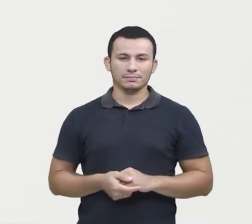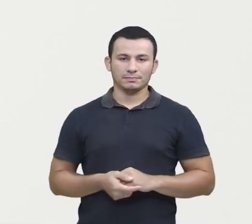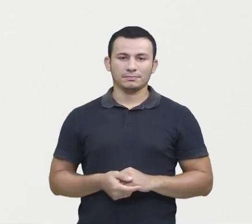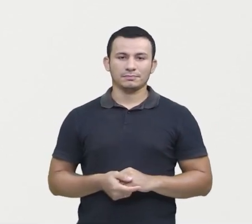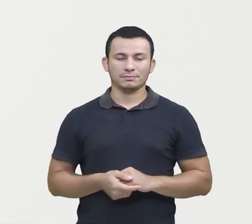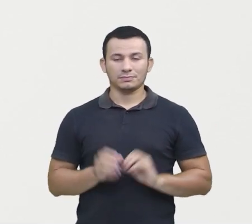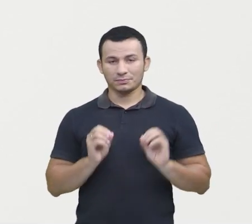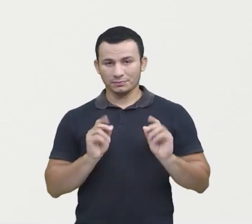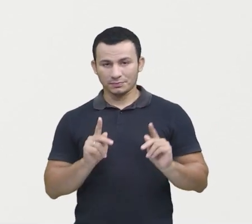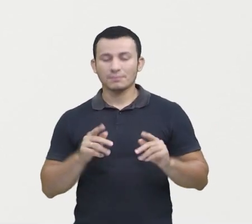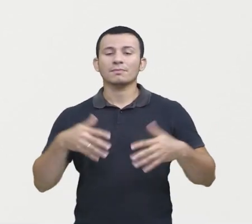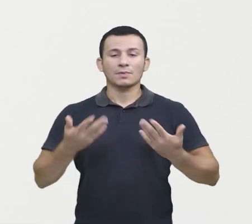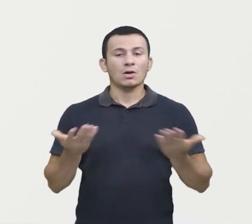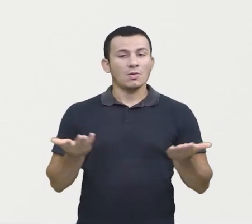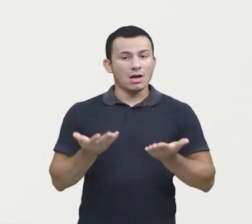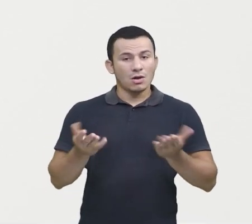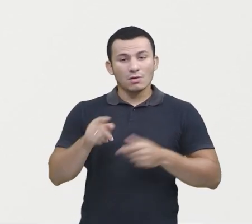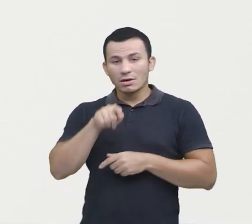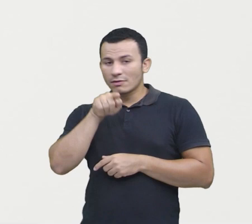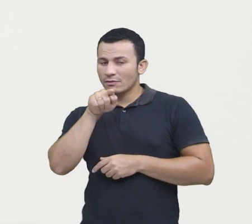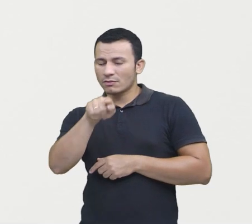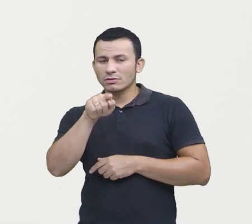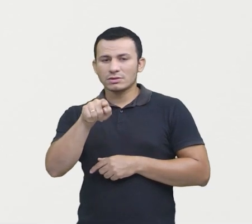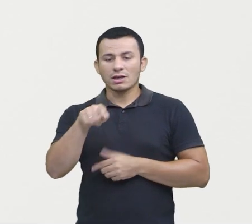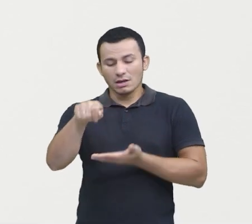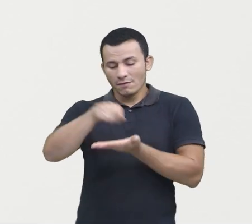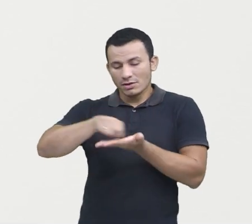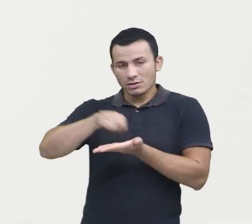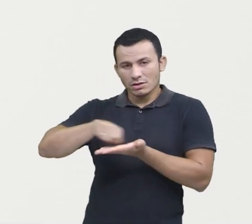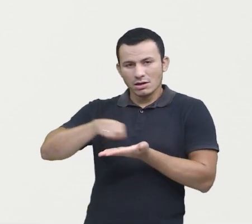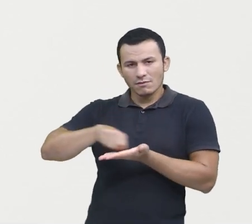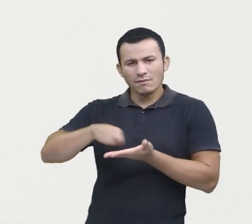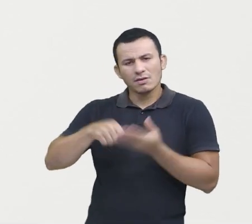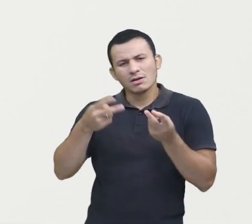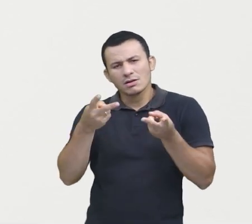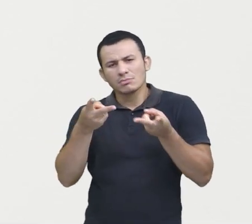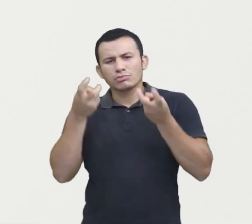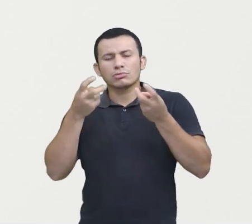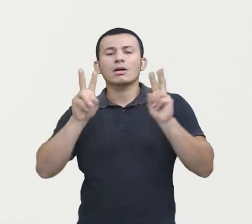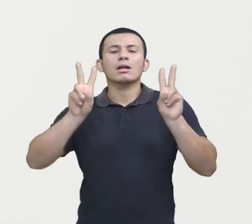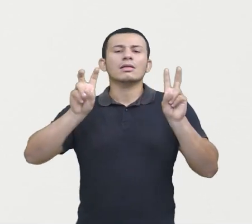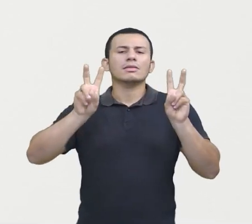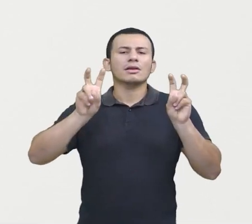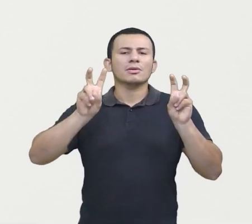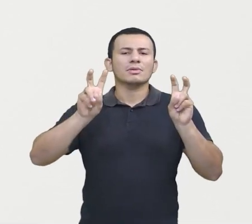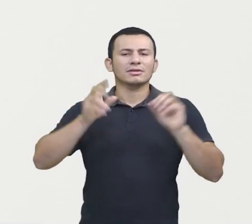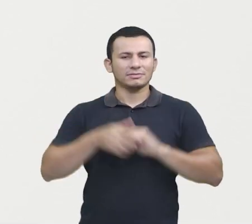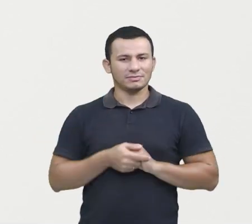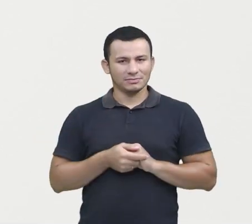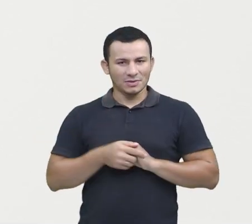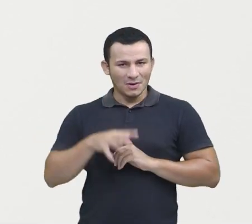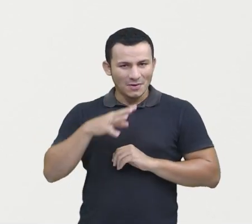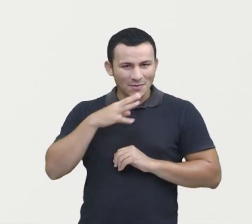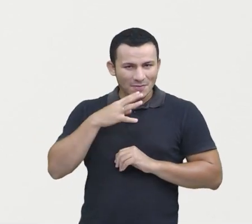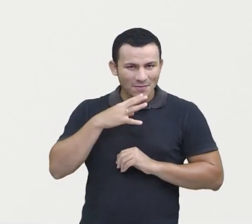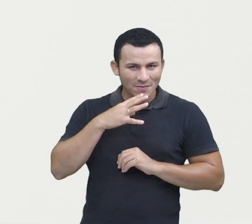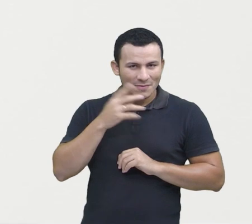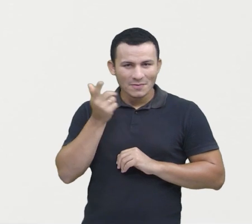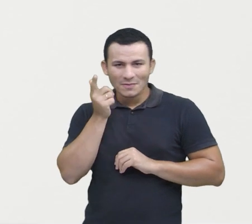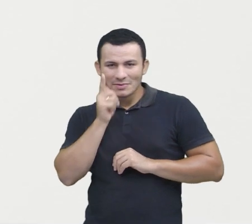Agora, identifique e escreva em seu caderno o título. Vocês estão vendo aqui,